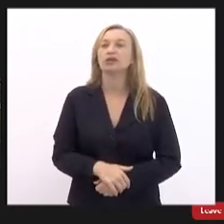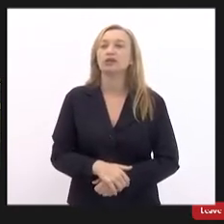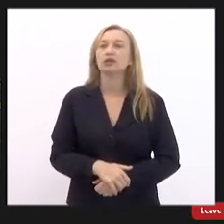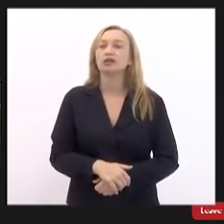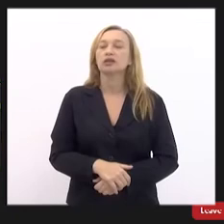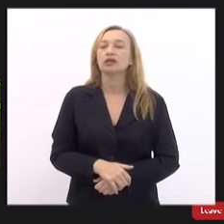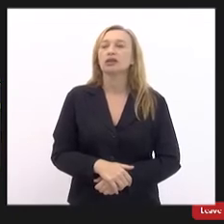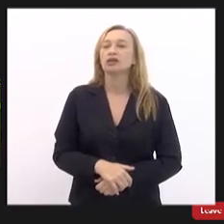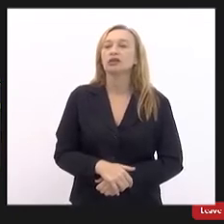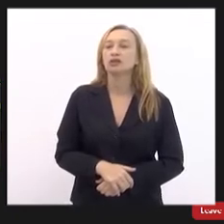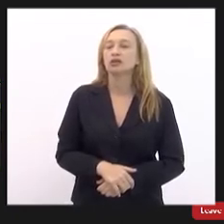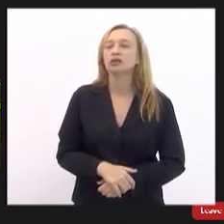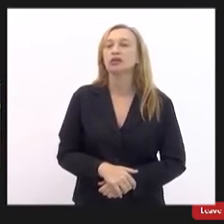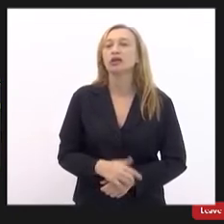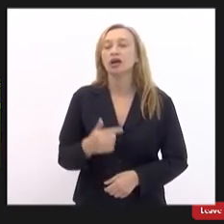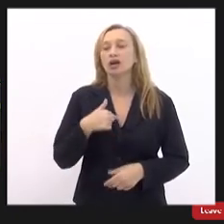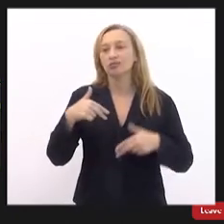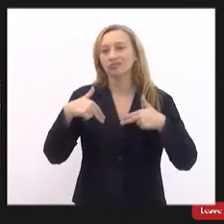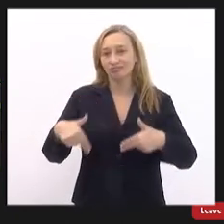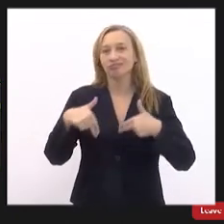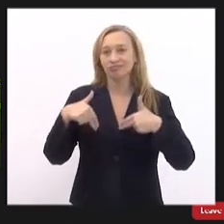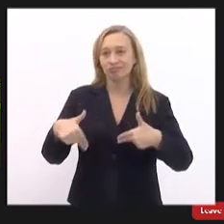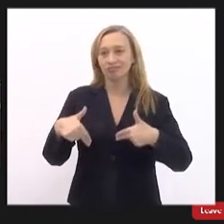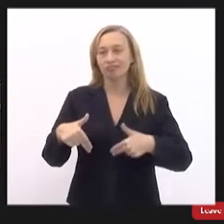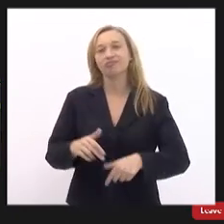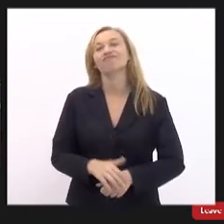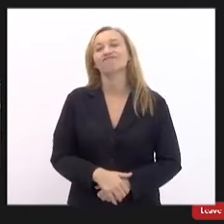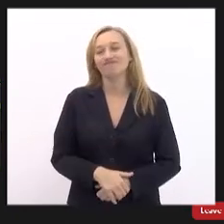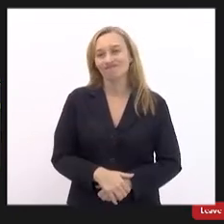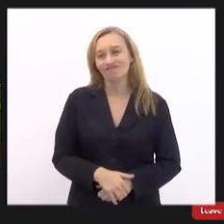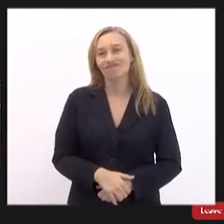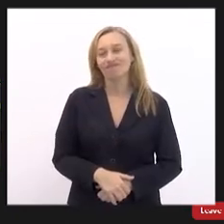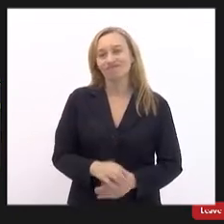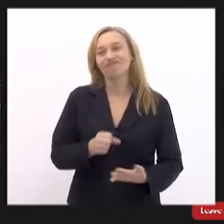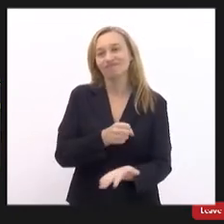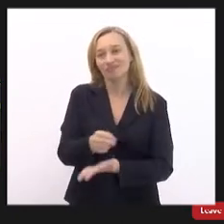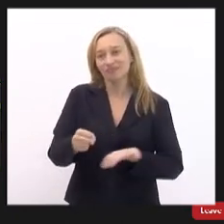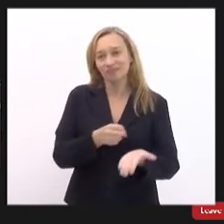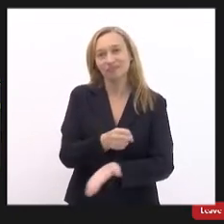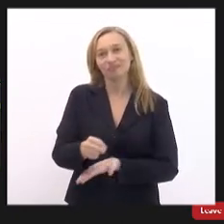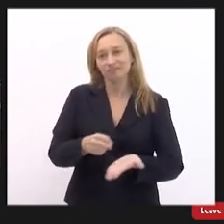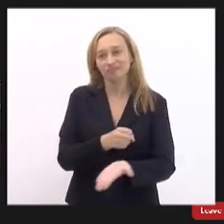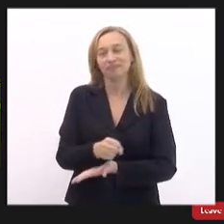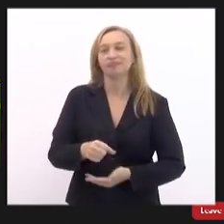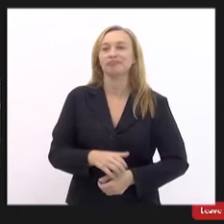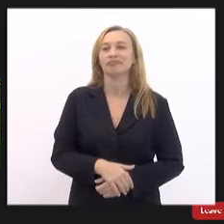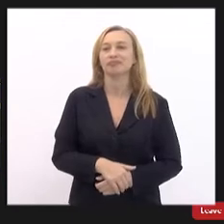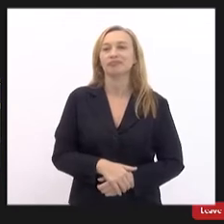linha, eu sou militante, indo pela linha da base,